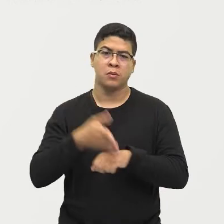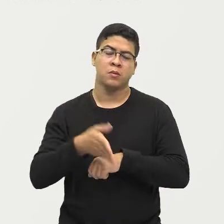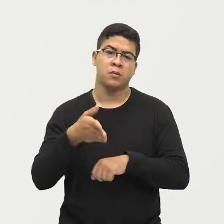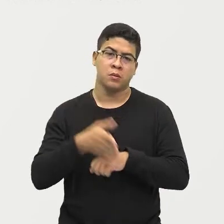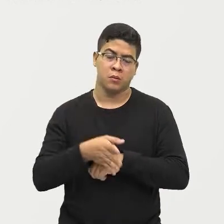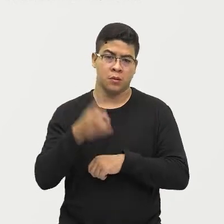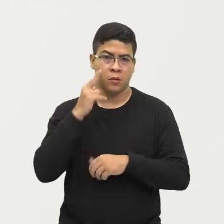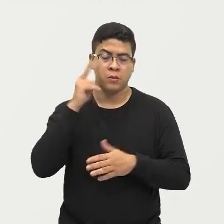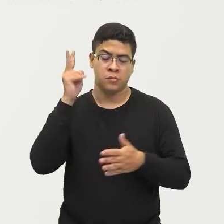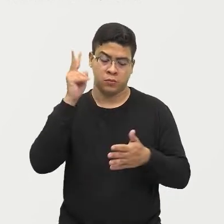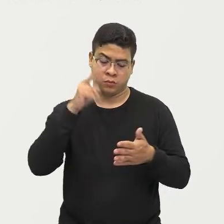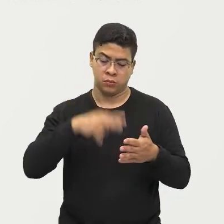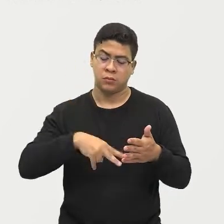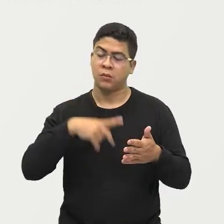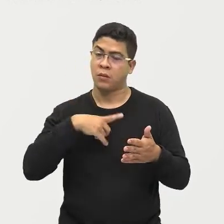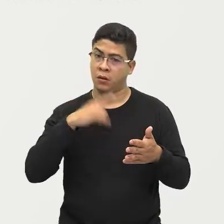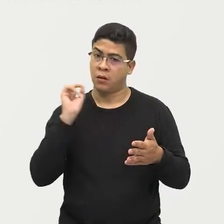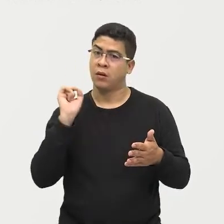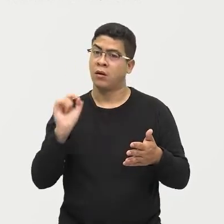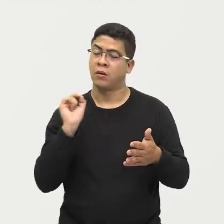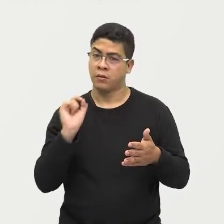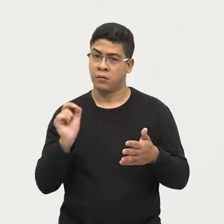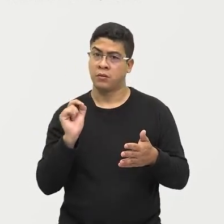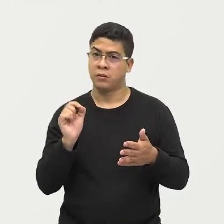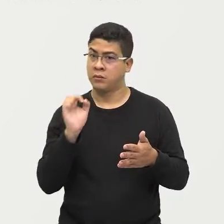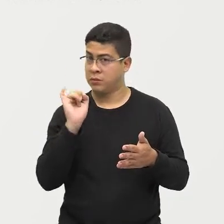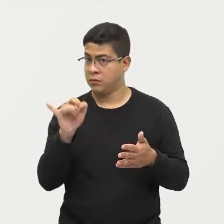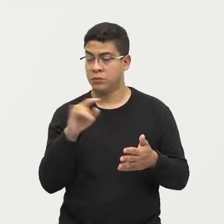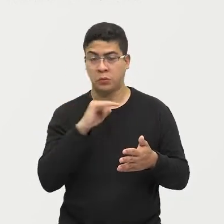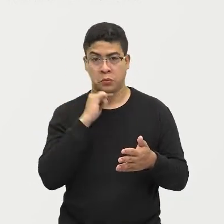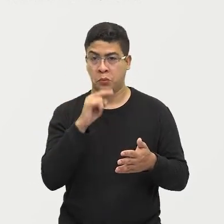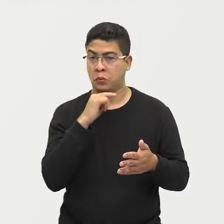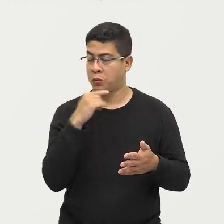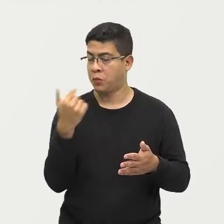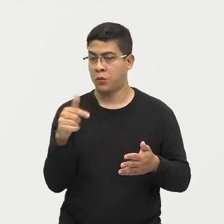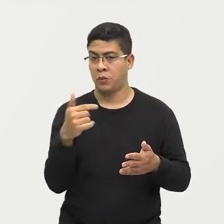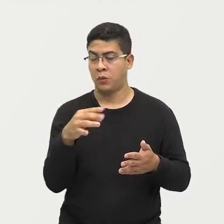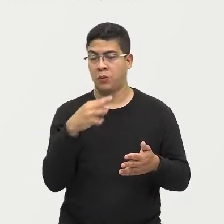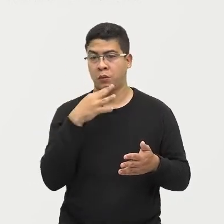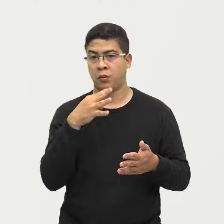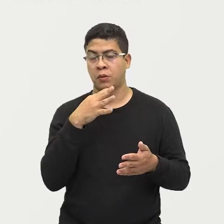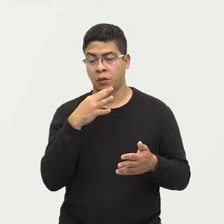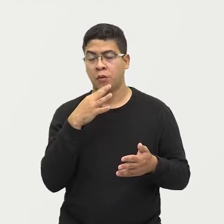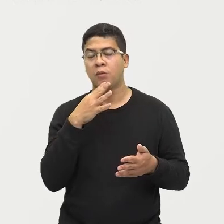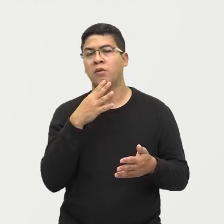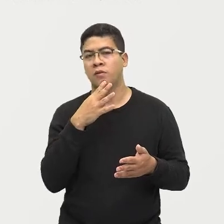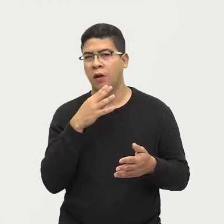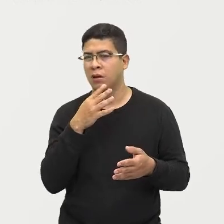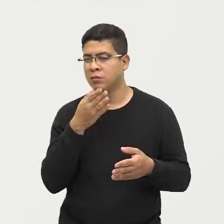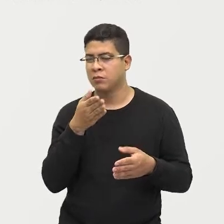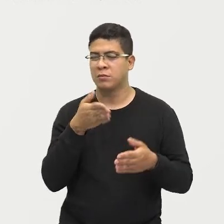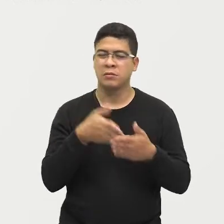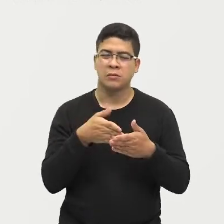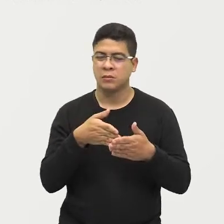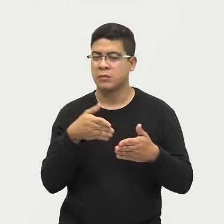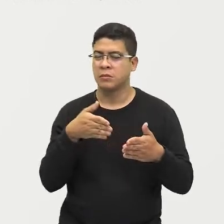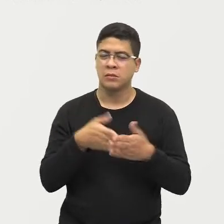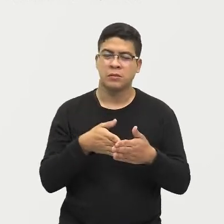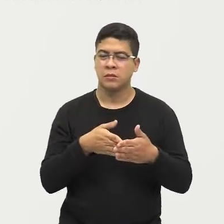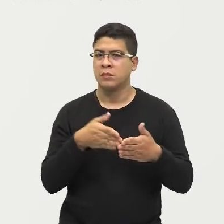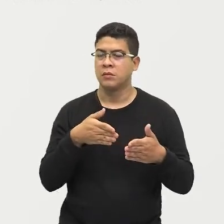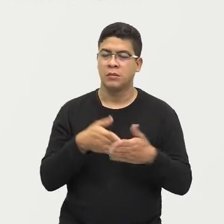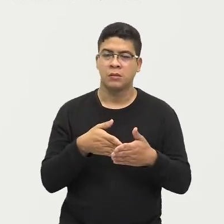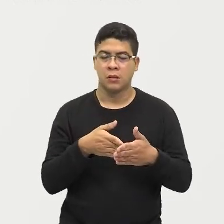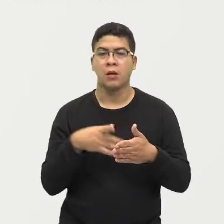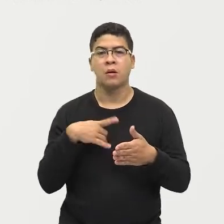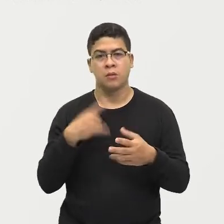você vai realizar, se você não tiver esse conhecimento, ela vai ficar um pouco travada, né? Por causa